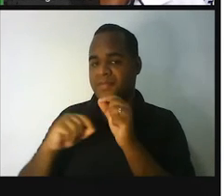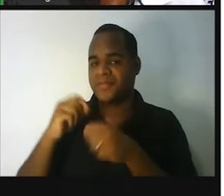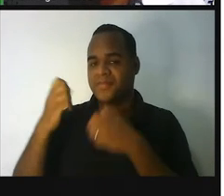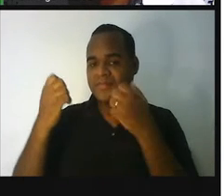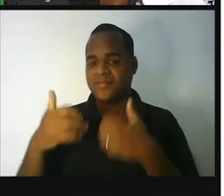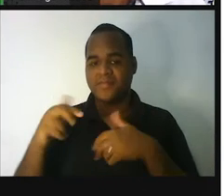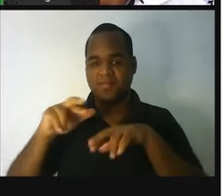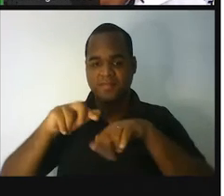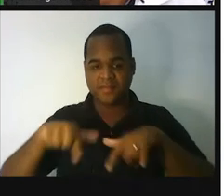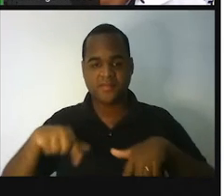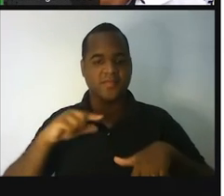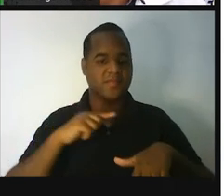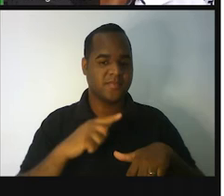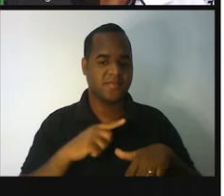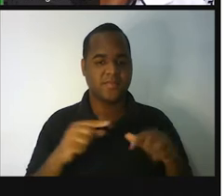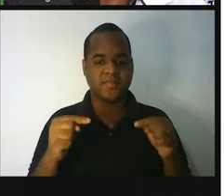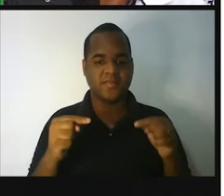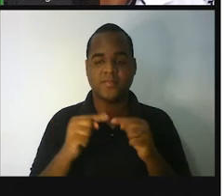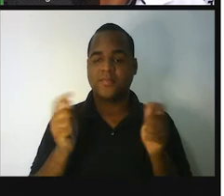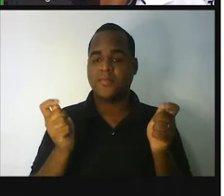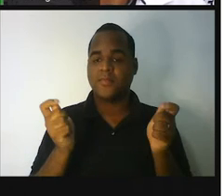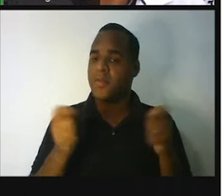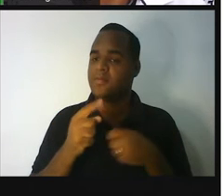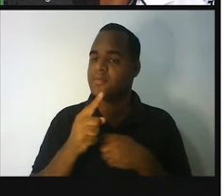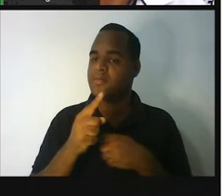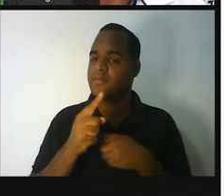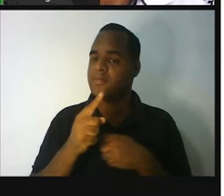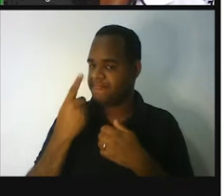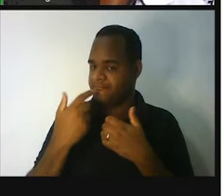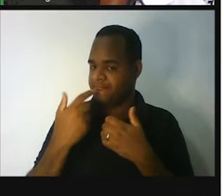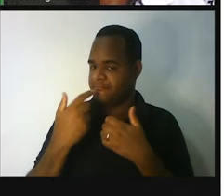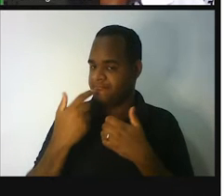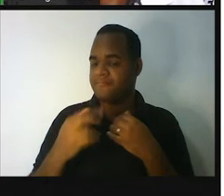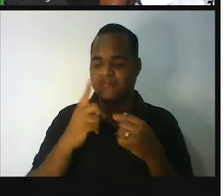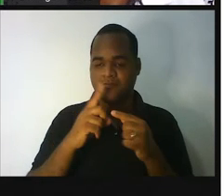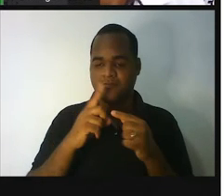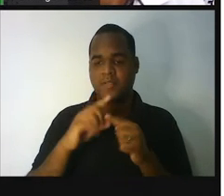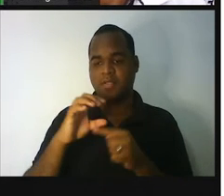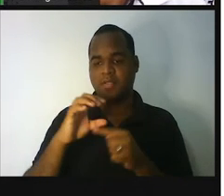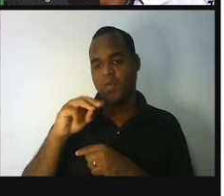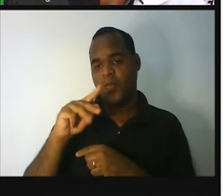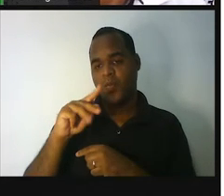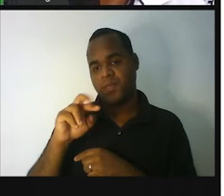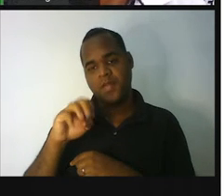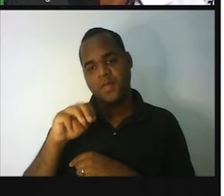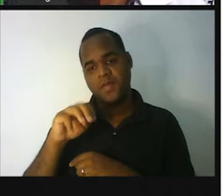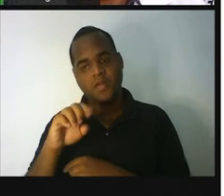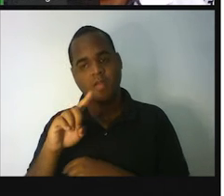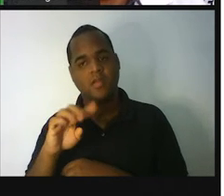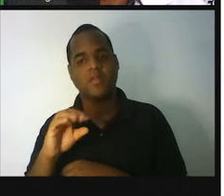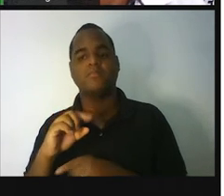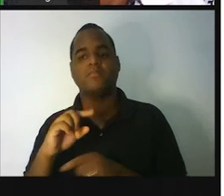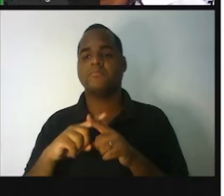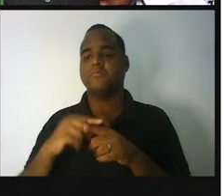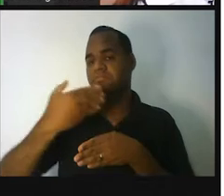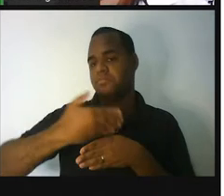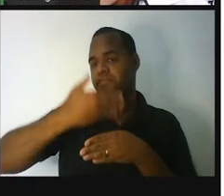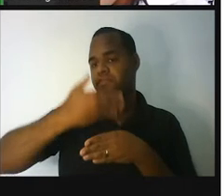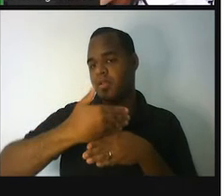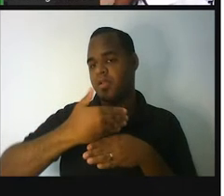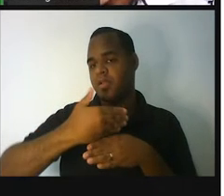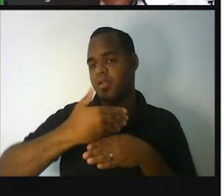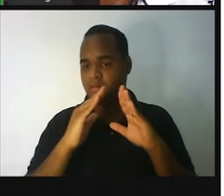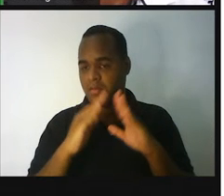coisas elementos nos quais você consegue impedir o movimento né a parede da sua casa